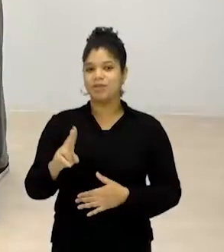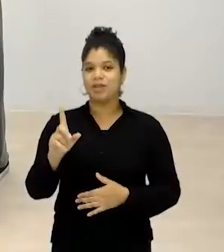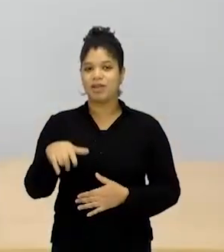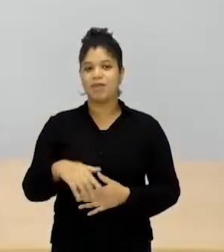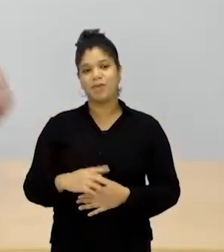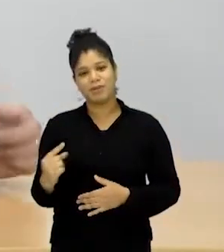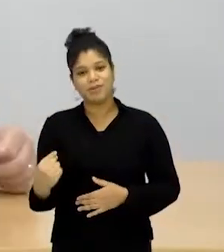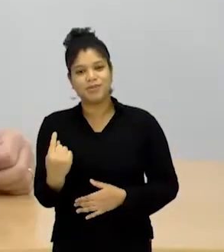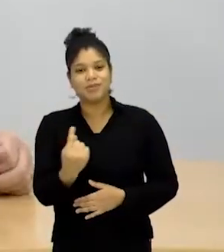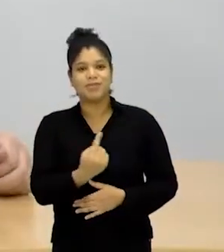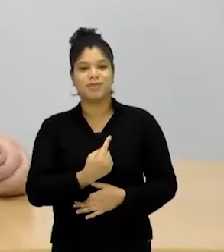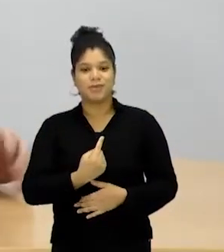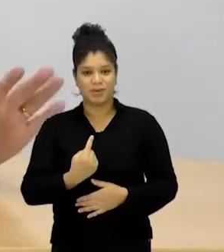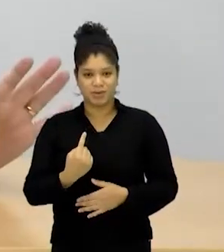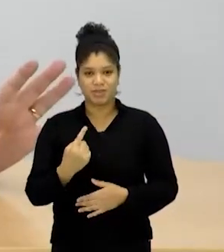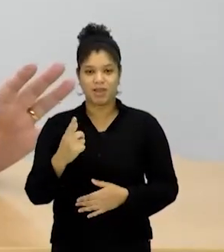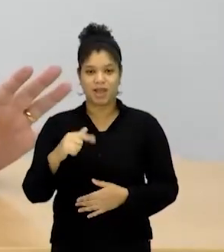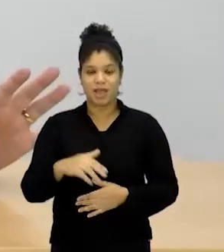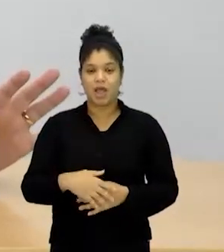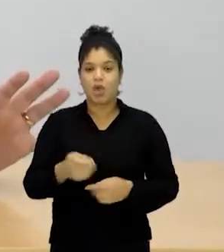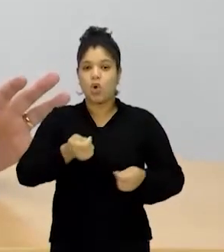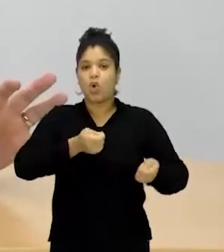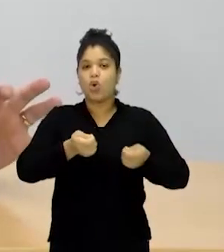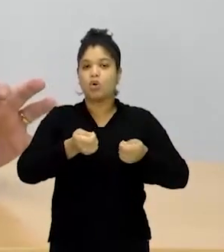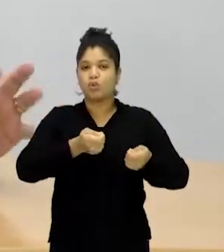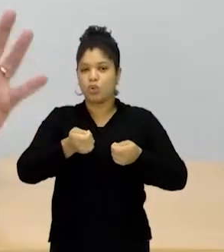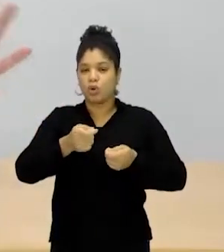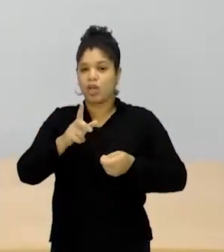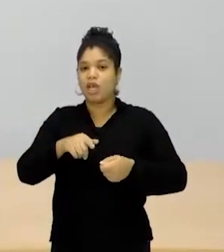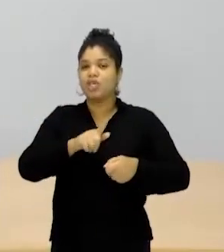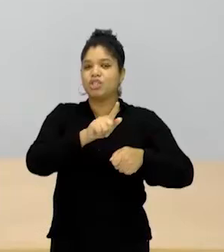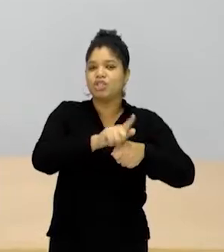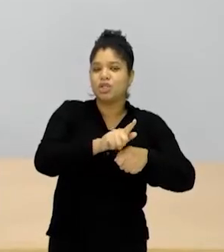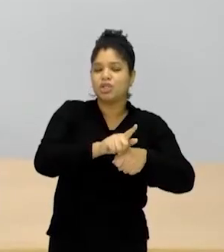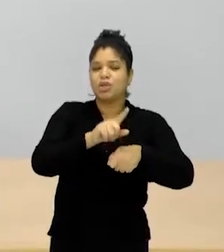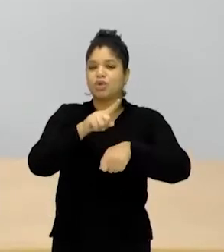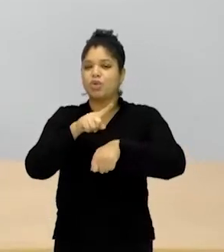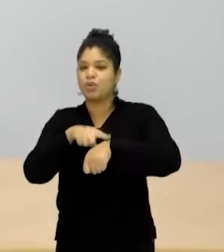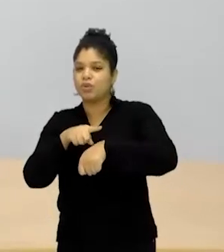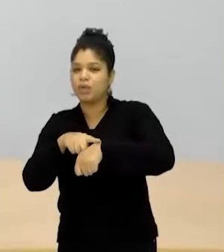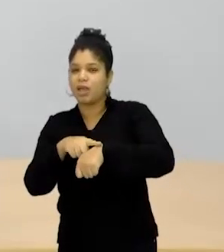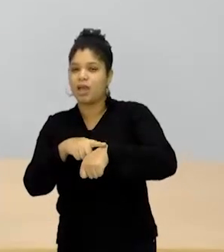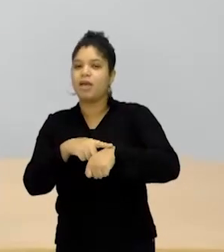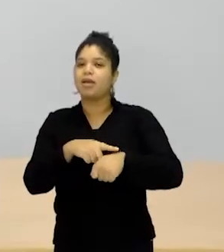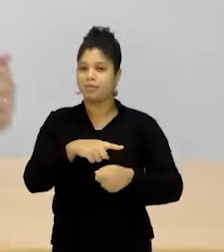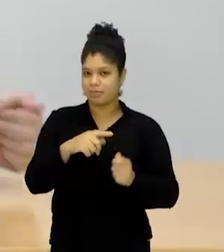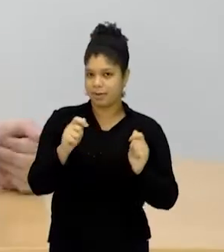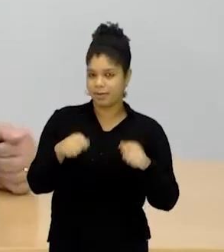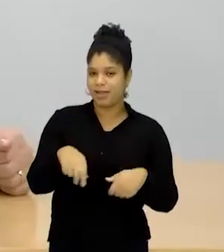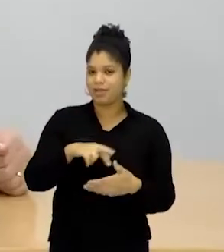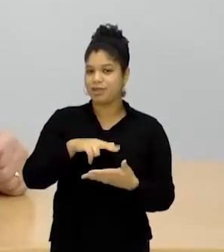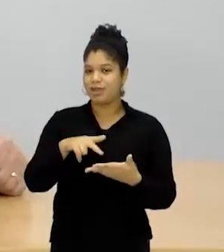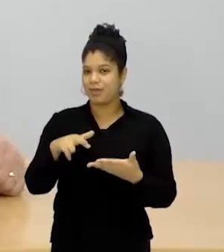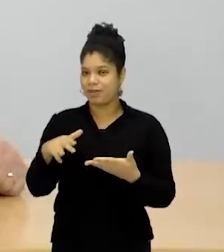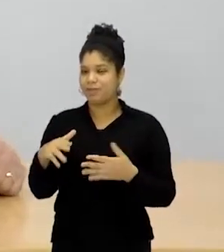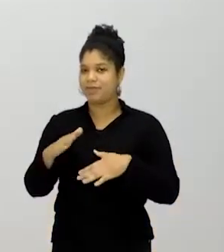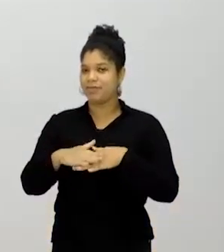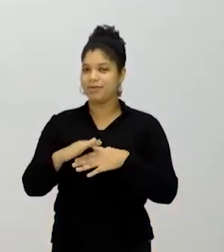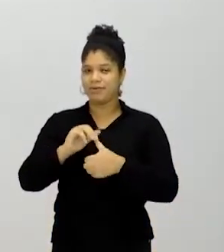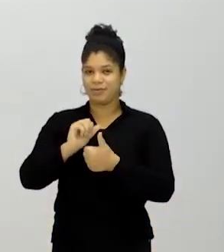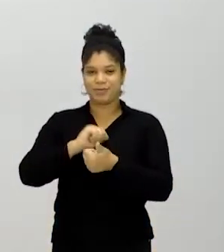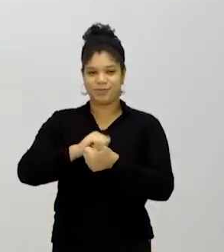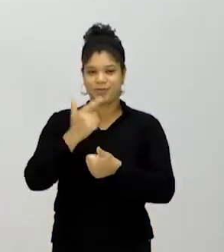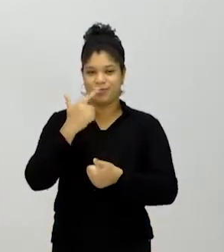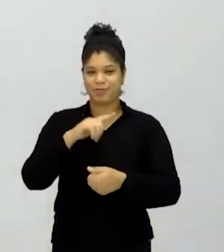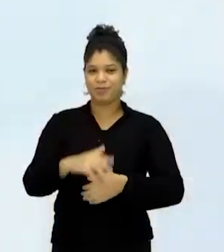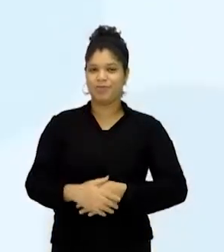nós, né, professor? Nós trabalhamos aí o tempo, gestão do tempo, jogando, brincando, se divertindo e de forma produtiva. Aí,